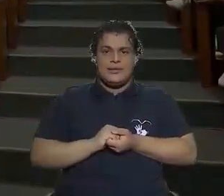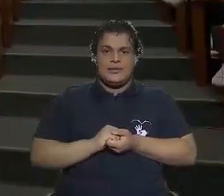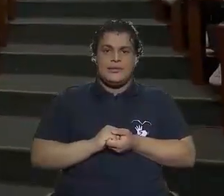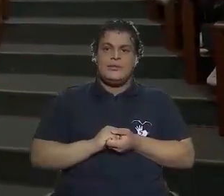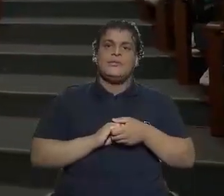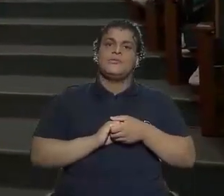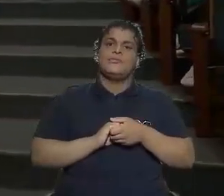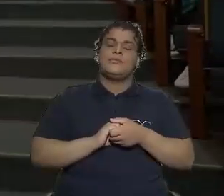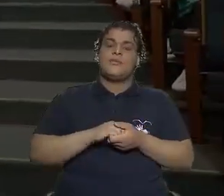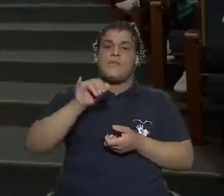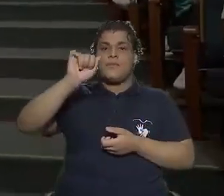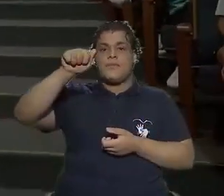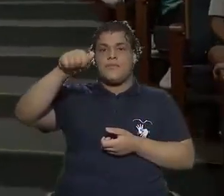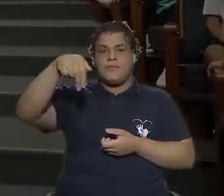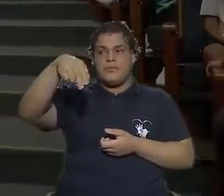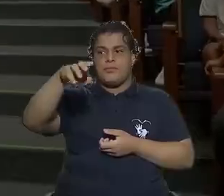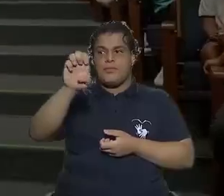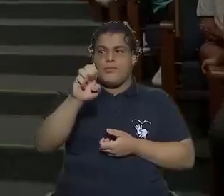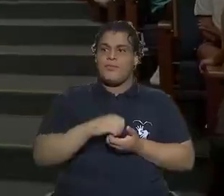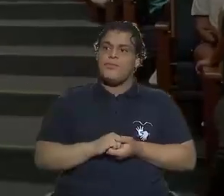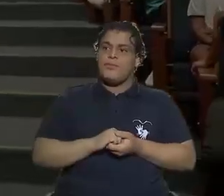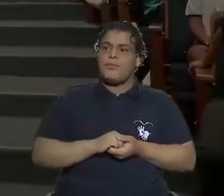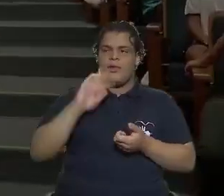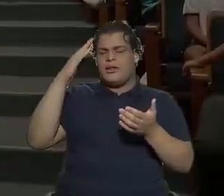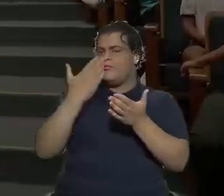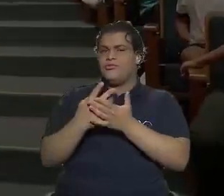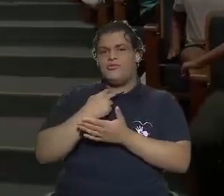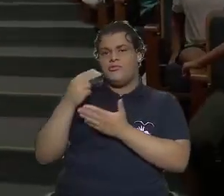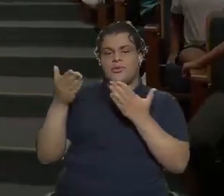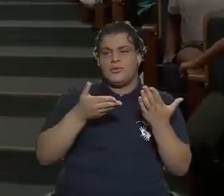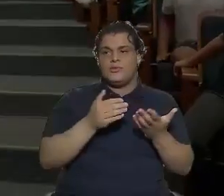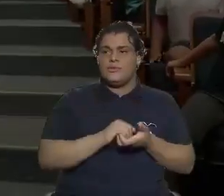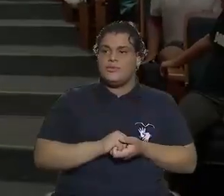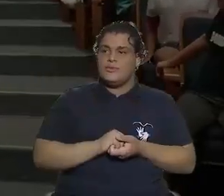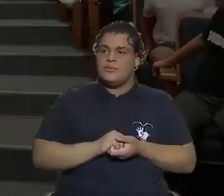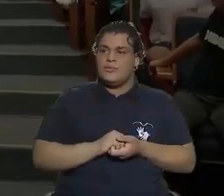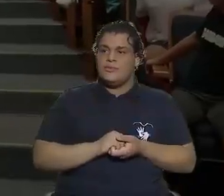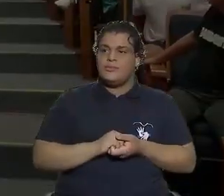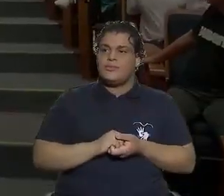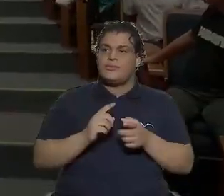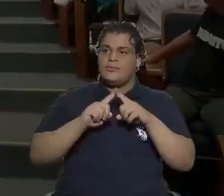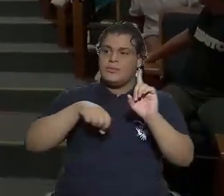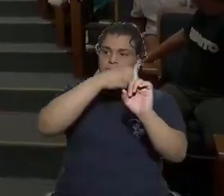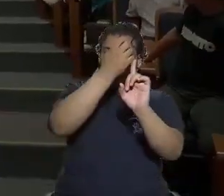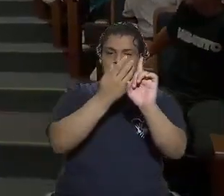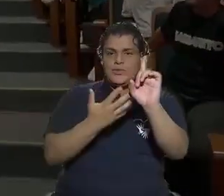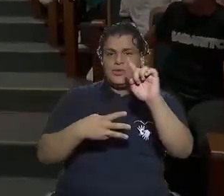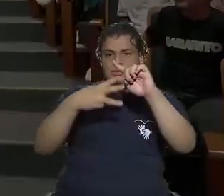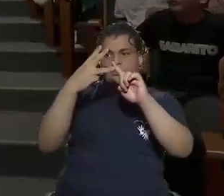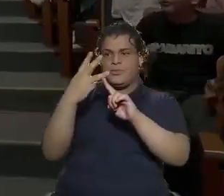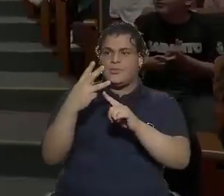E a Eliane Emanuele, se estiver aqui, eu acredito que ela não pôde vir também. Mas fica a nossa homenagem a esses